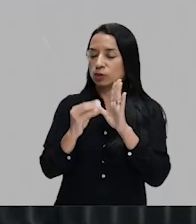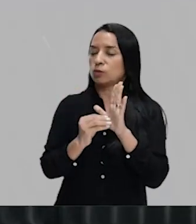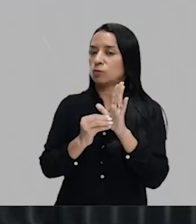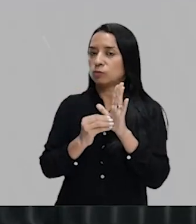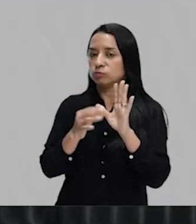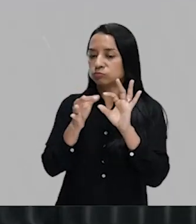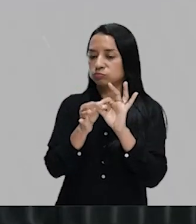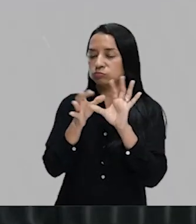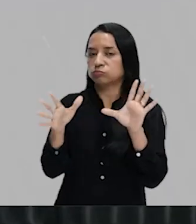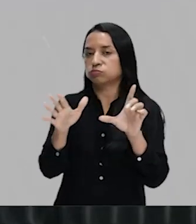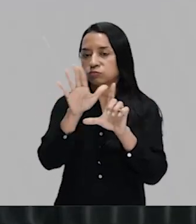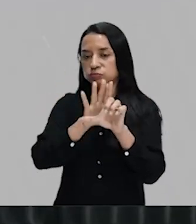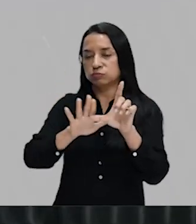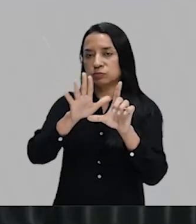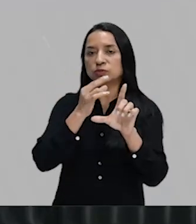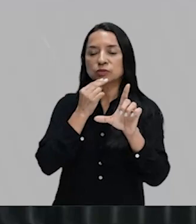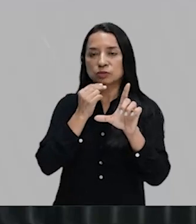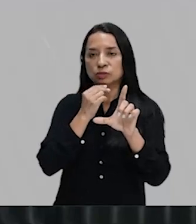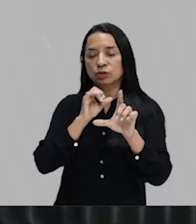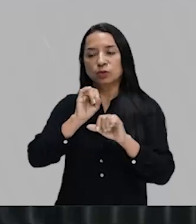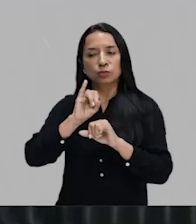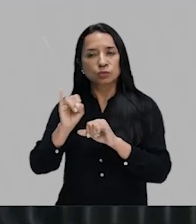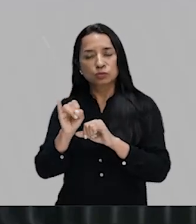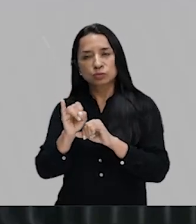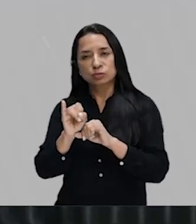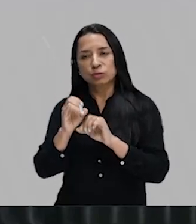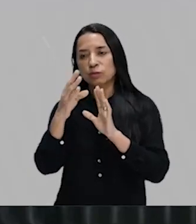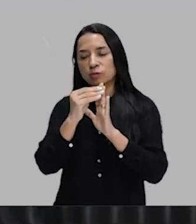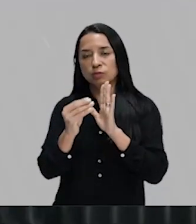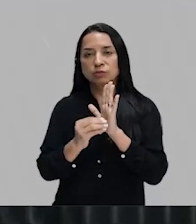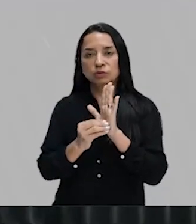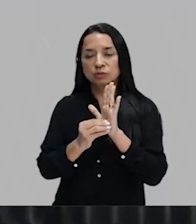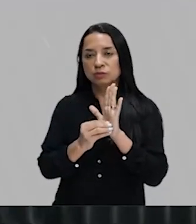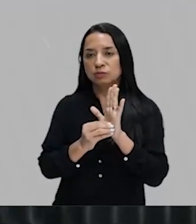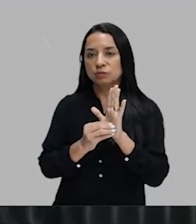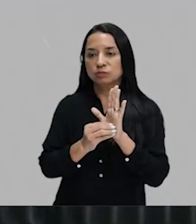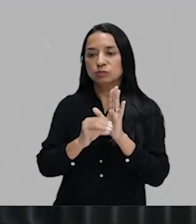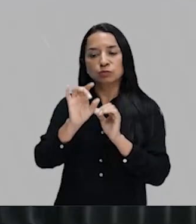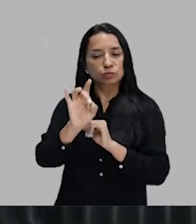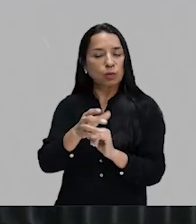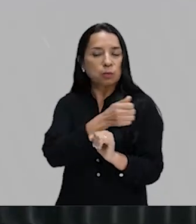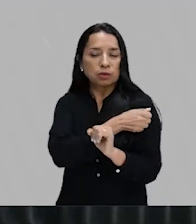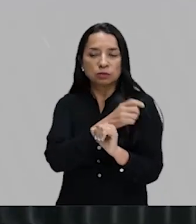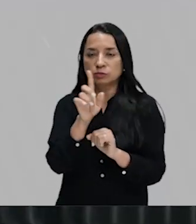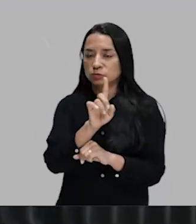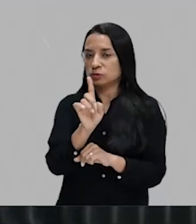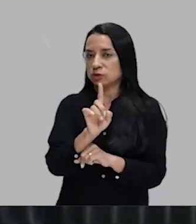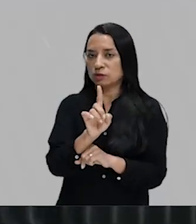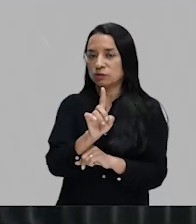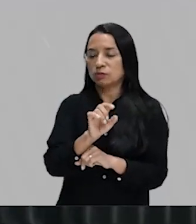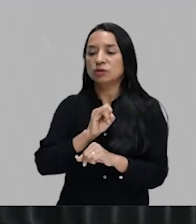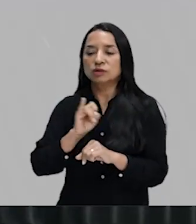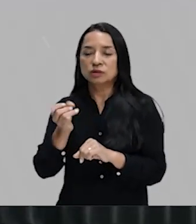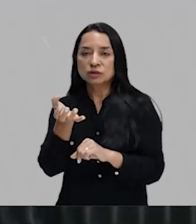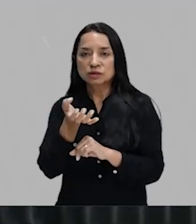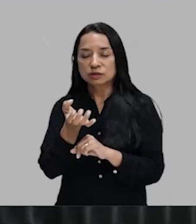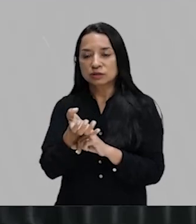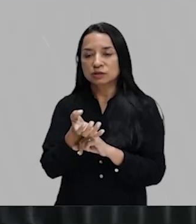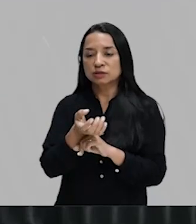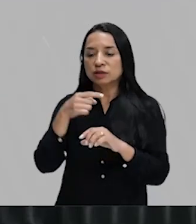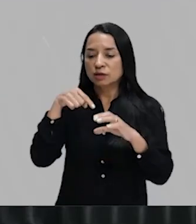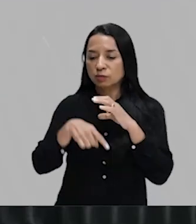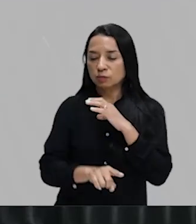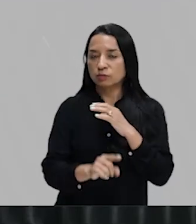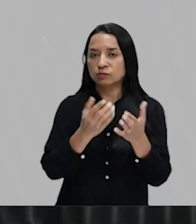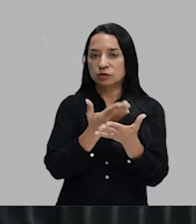estou falando aqui, né, de conteúdo disponível somente para os alunos. Se você quer aprofundar os seus estudos ou vai fazer, né, algum teste,